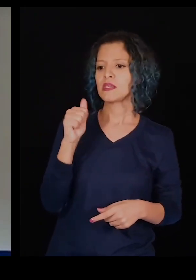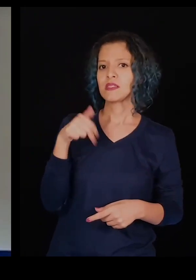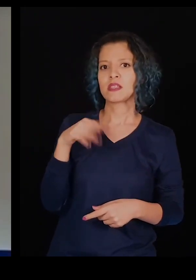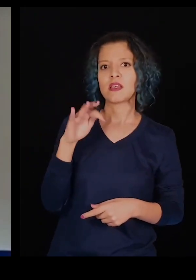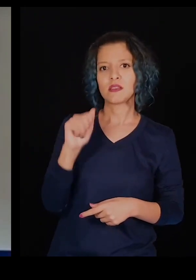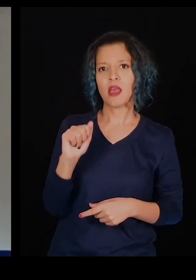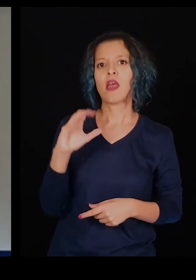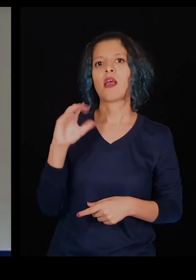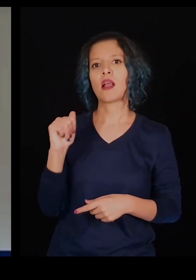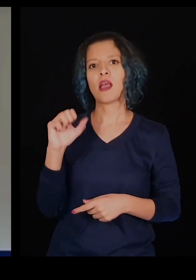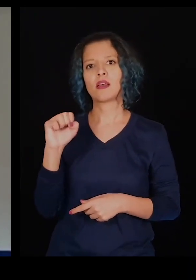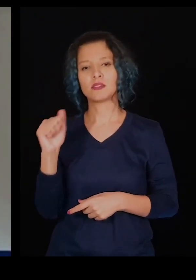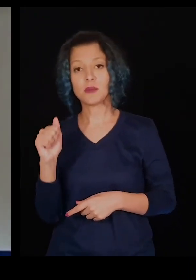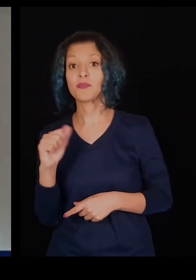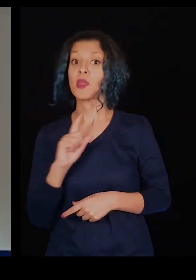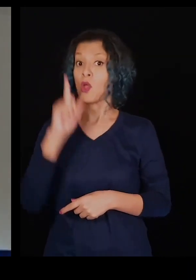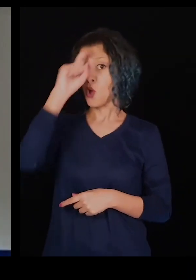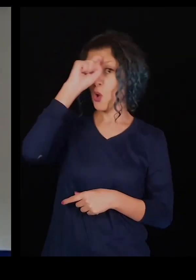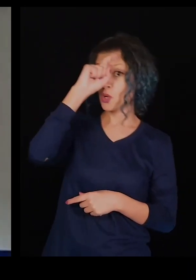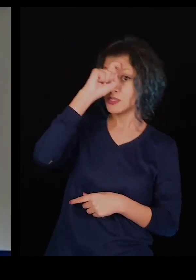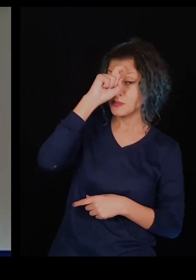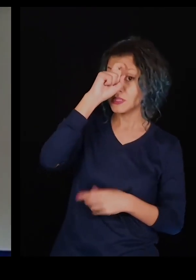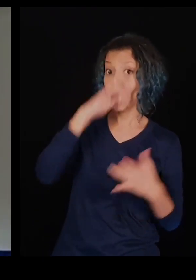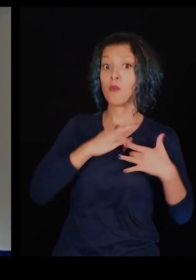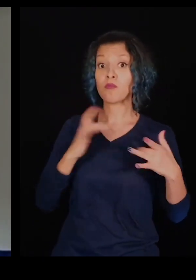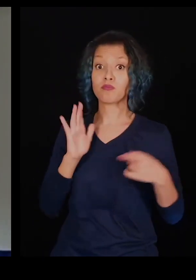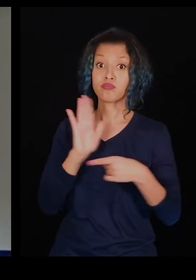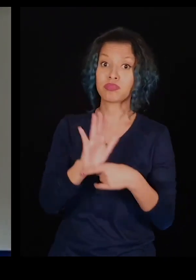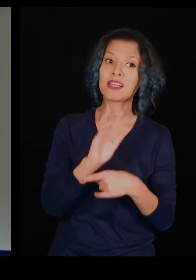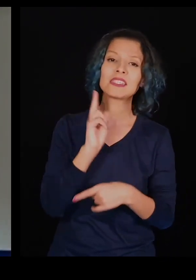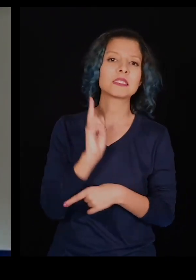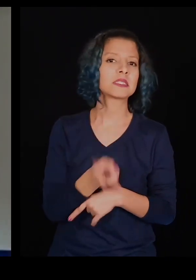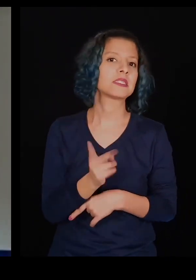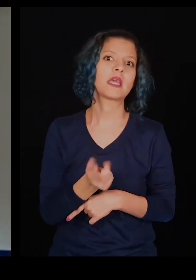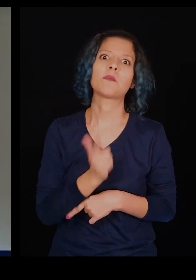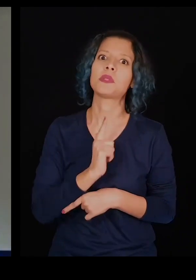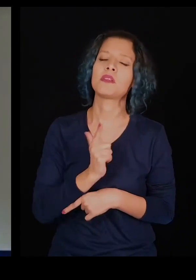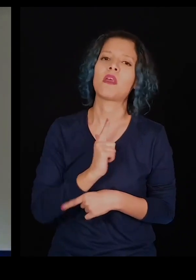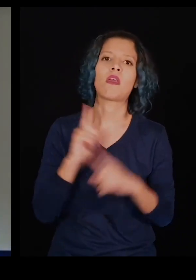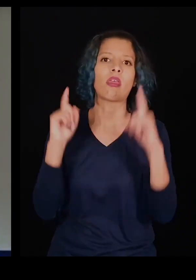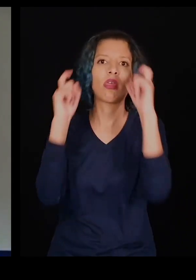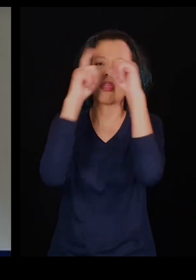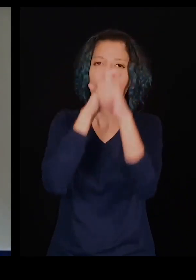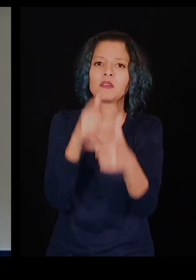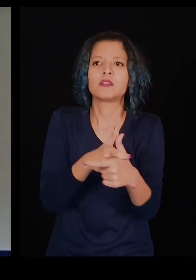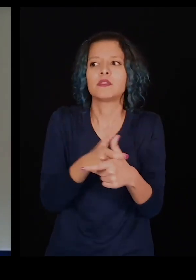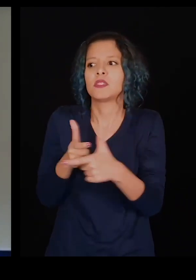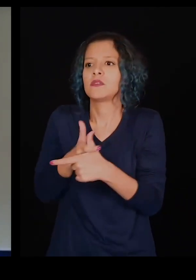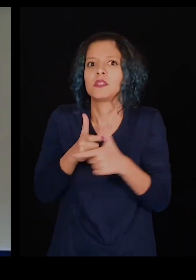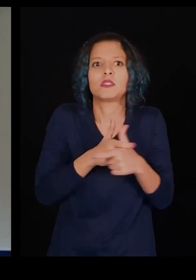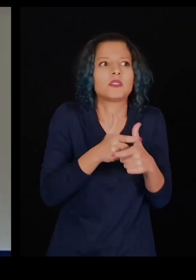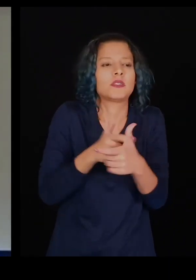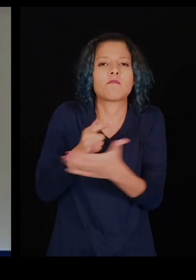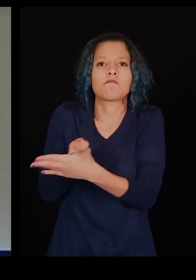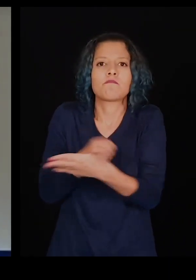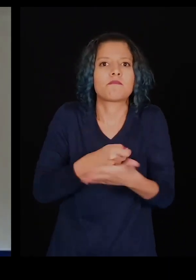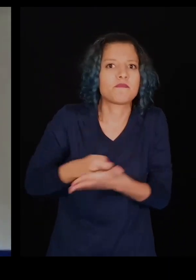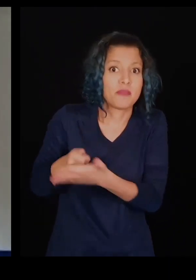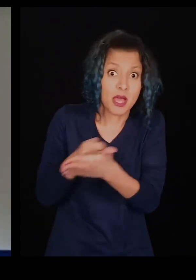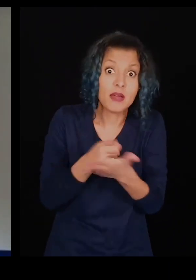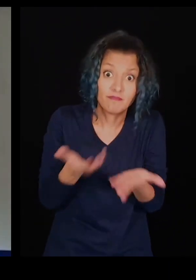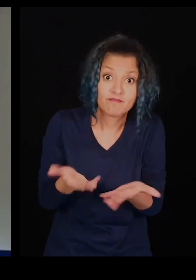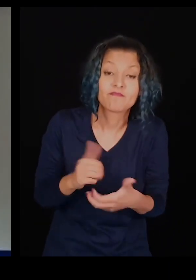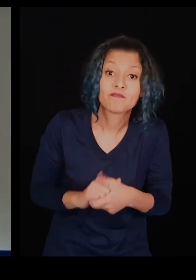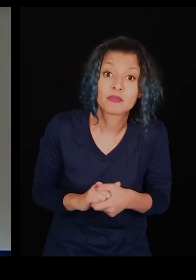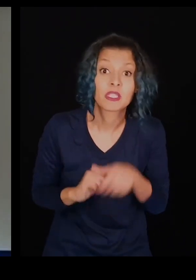beneficentes, hospitais que sempre vivem com uma dificuldade muito grande de se manter. Então, esse programa